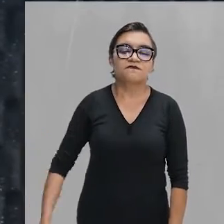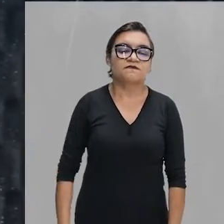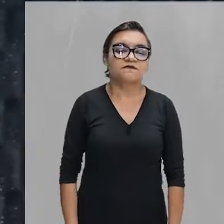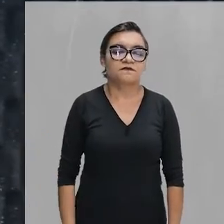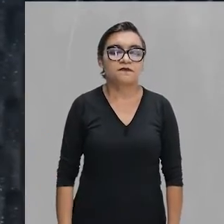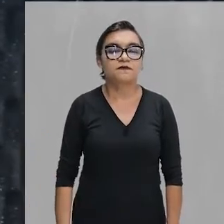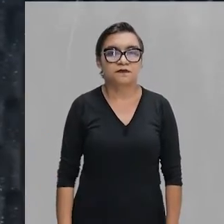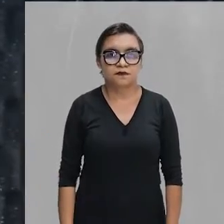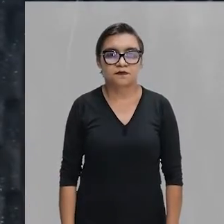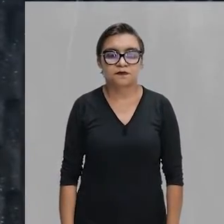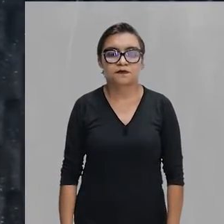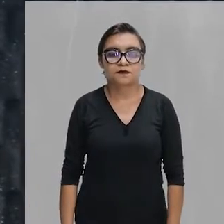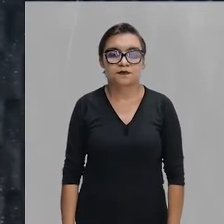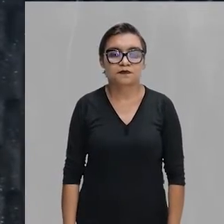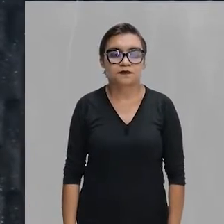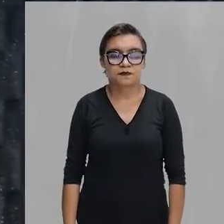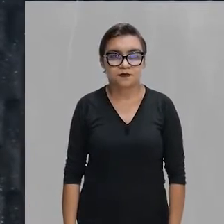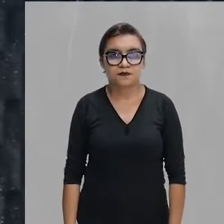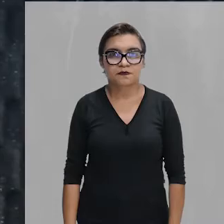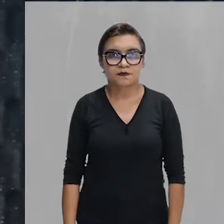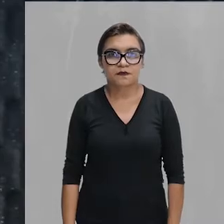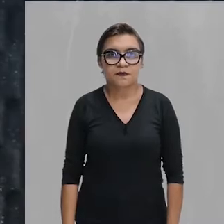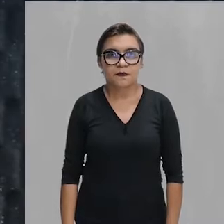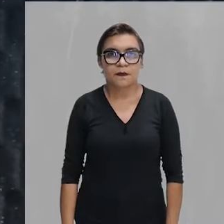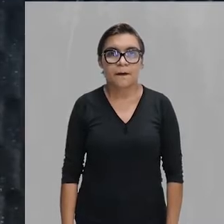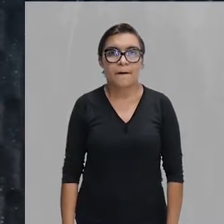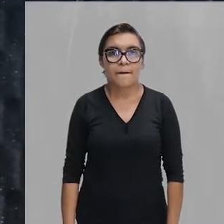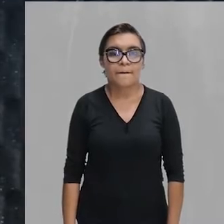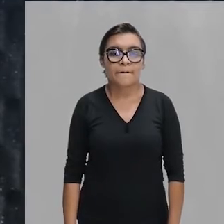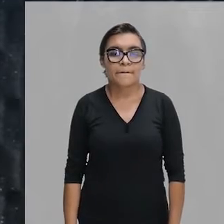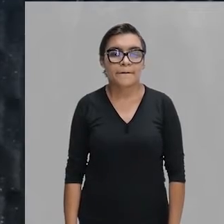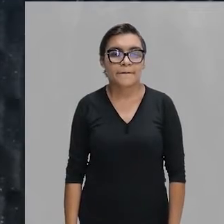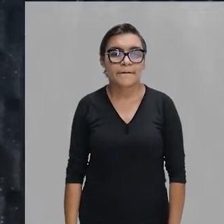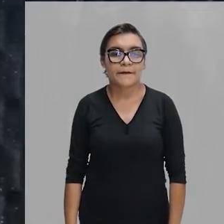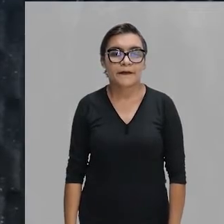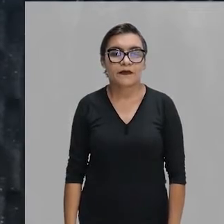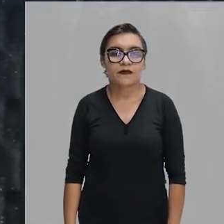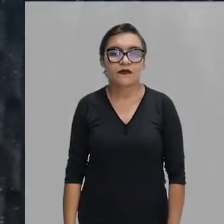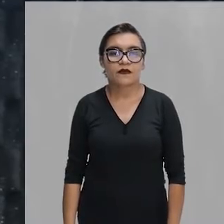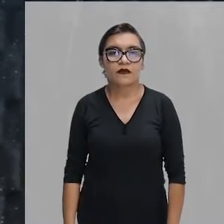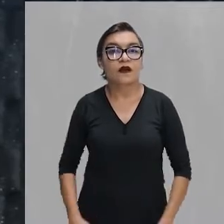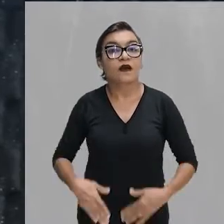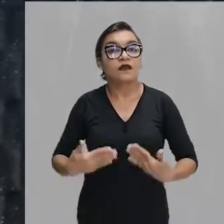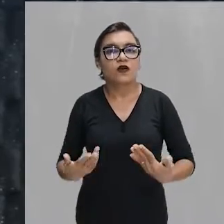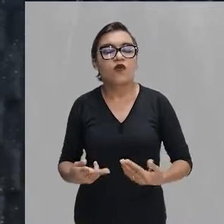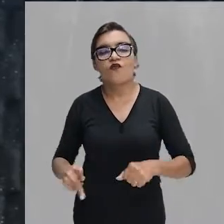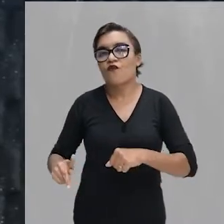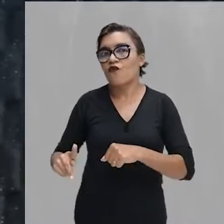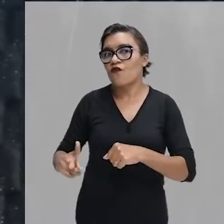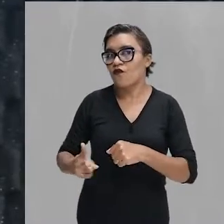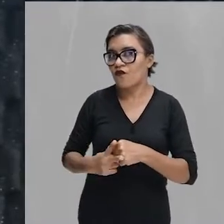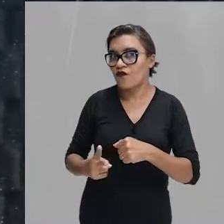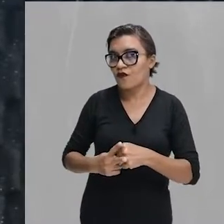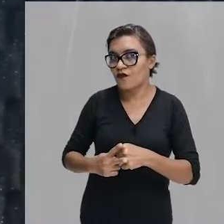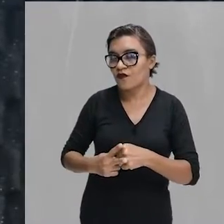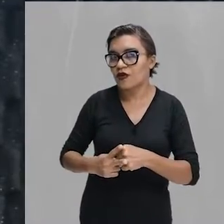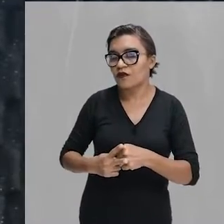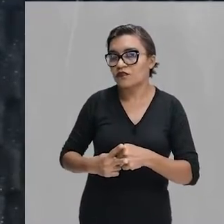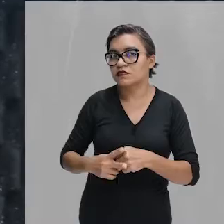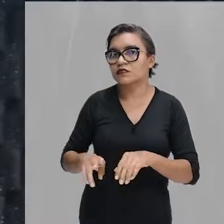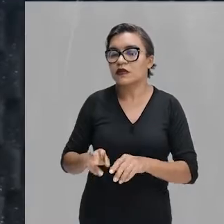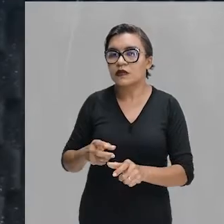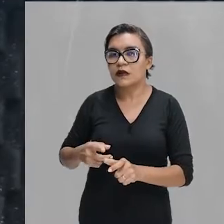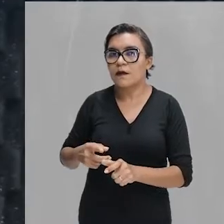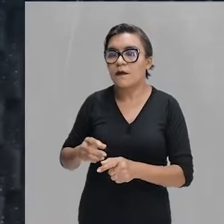si, a ellos, ellas y ustedes. No geral, os verbos pronominales